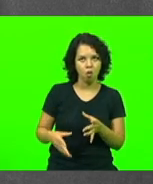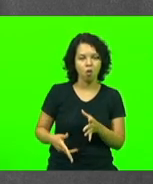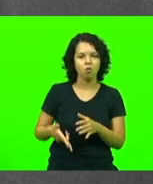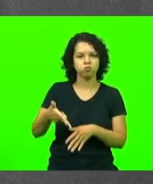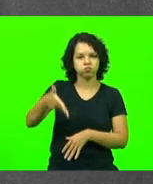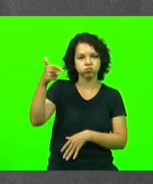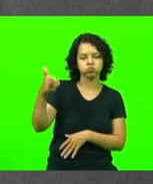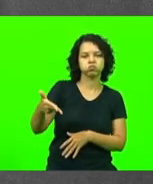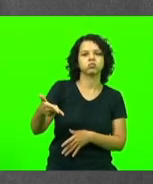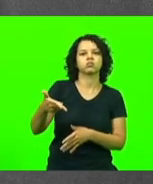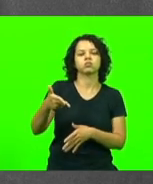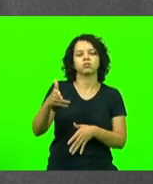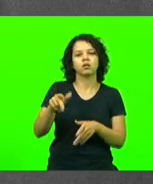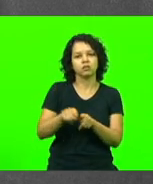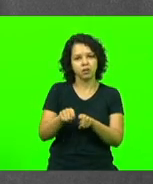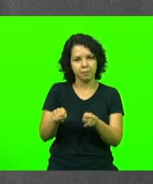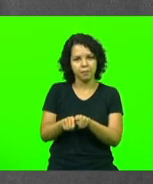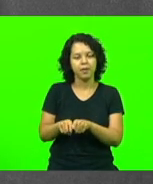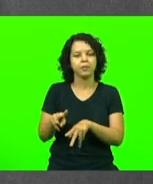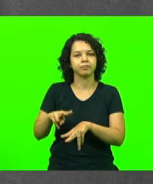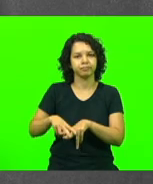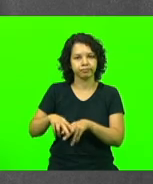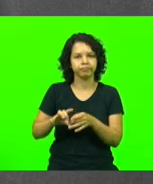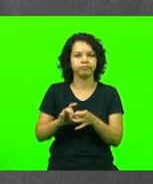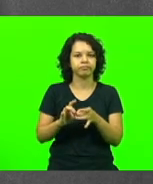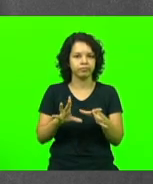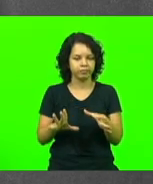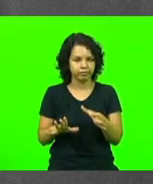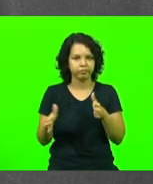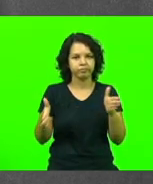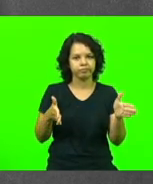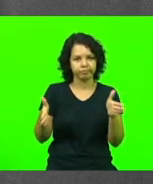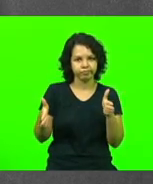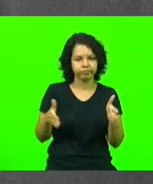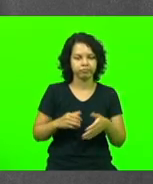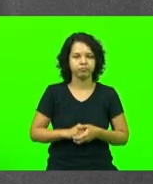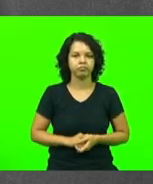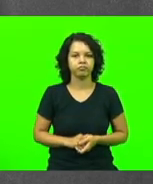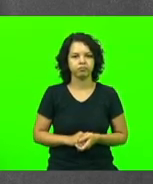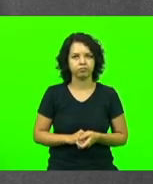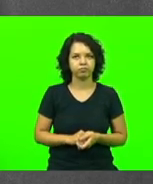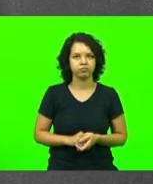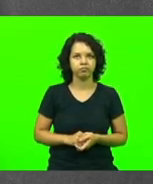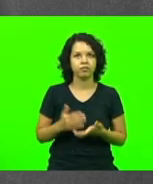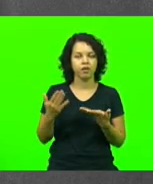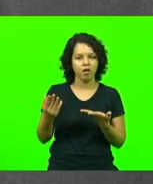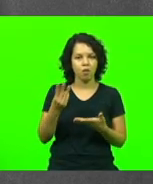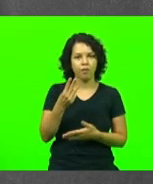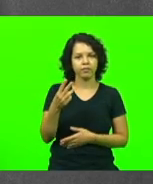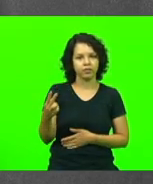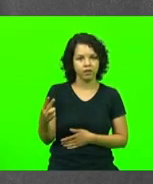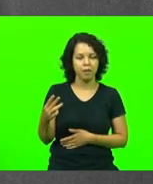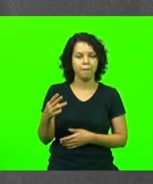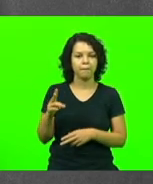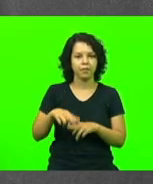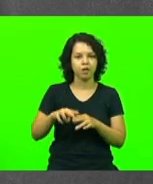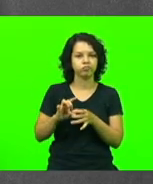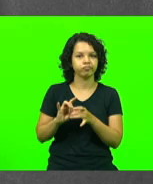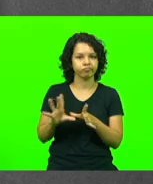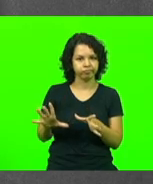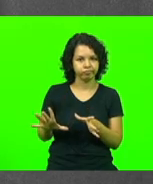estava em saída temporária. Próximo. 43 presos do sistema penitenciário de Criciúma já estão soltos e mais um assalto em